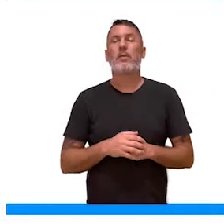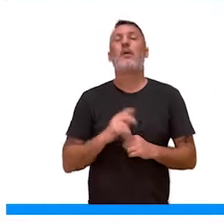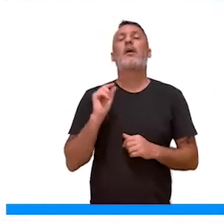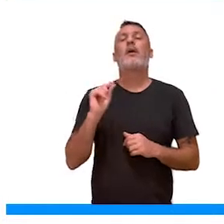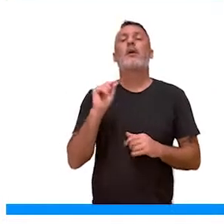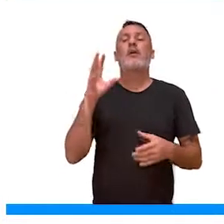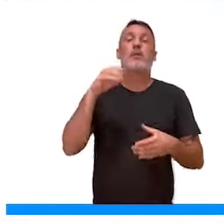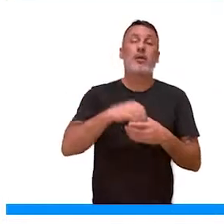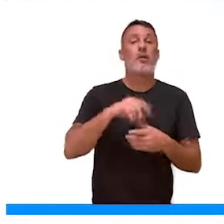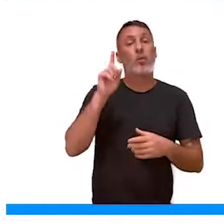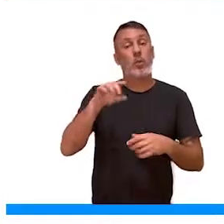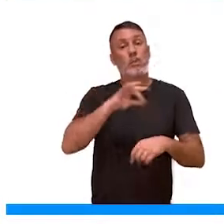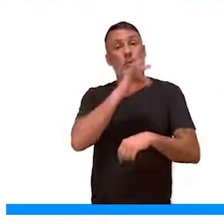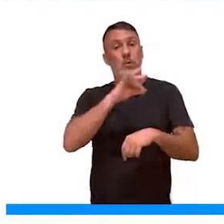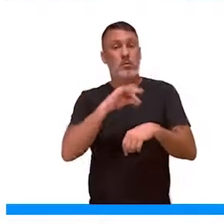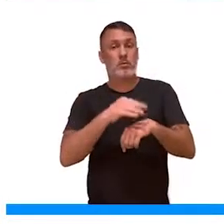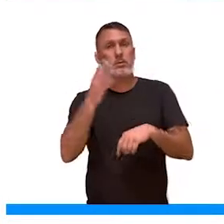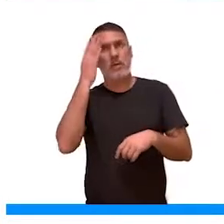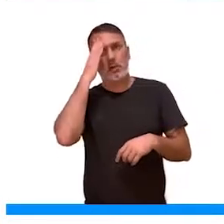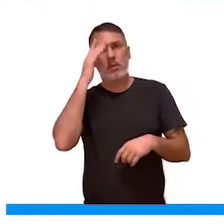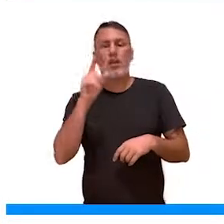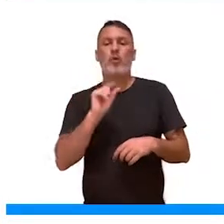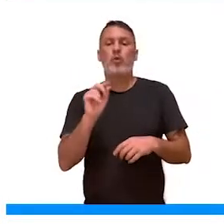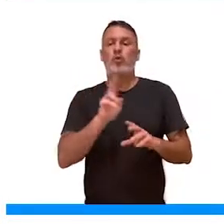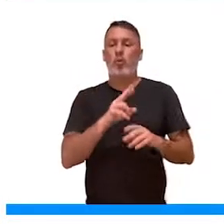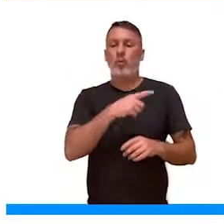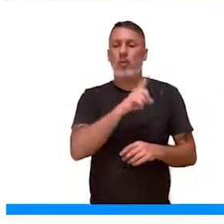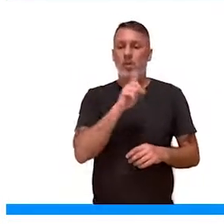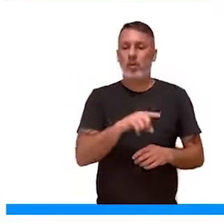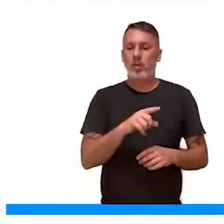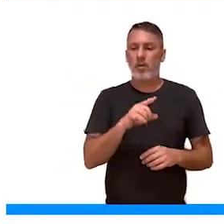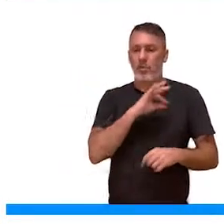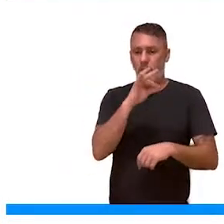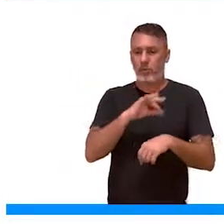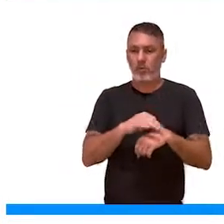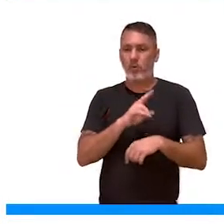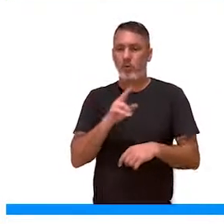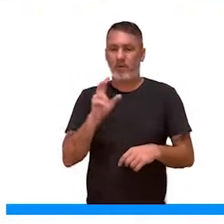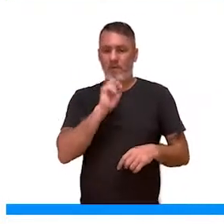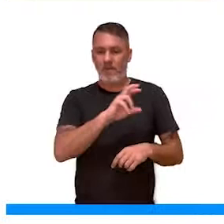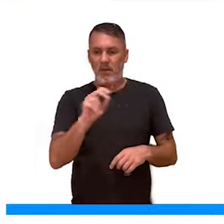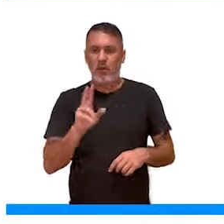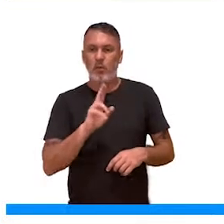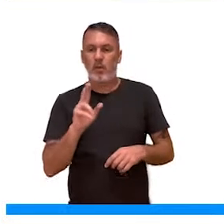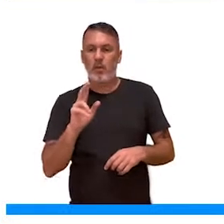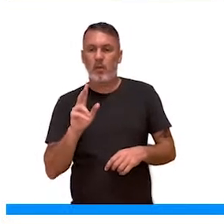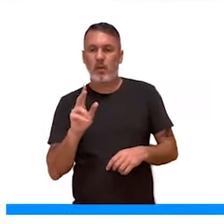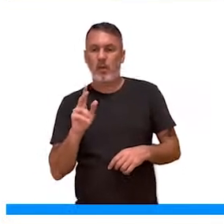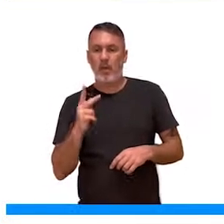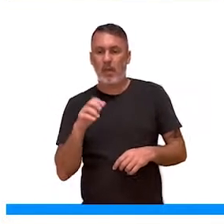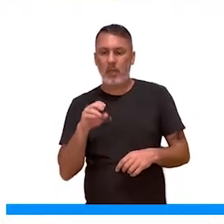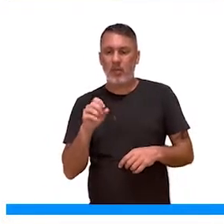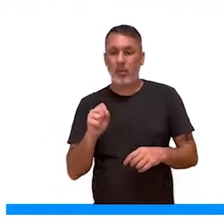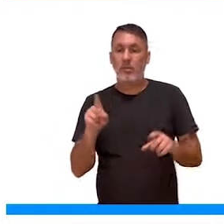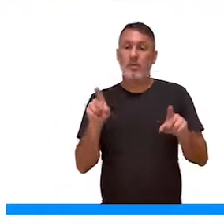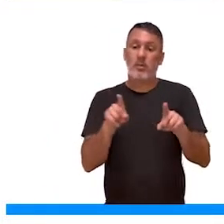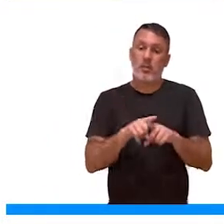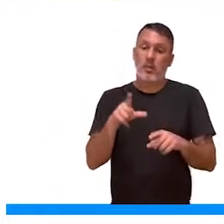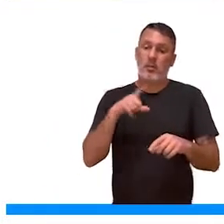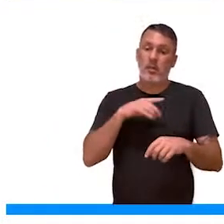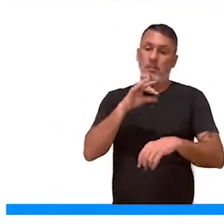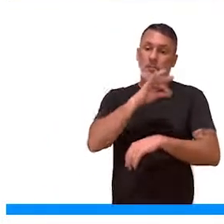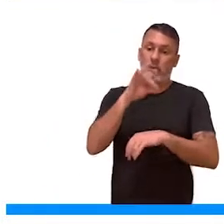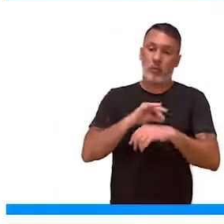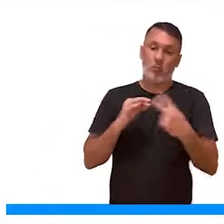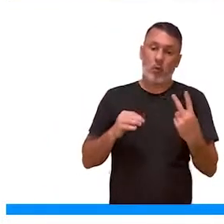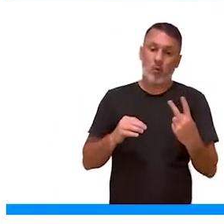é através de mosquitos, que a gente vai ter o hemagogos, no caso da febre amarela rural, e temos o